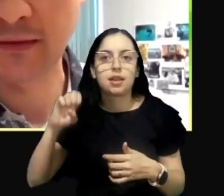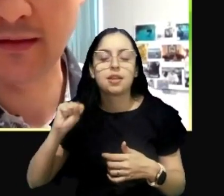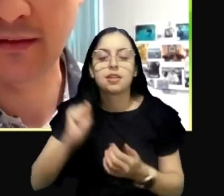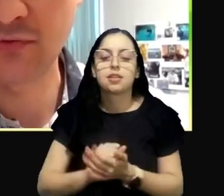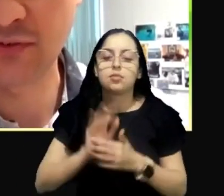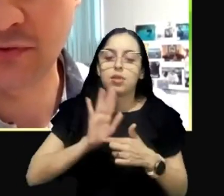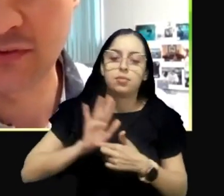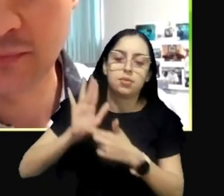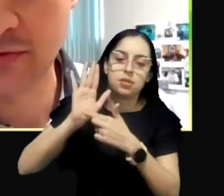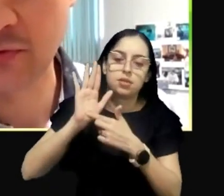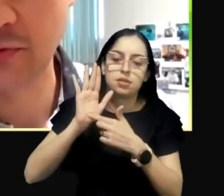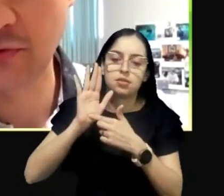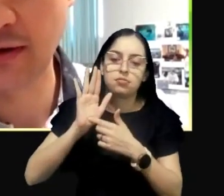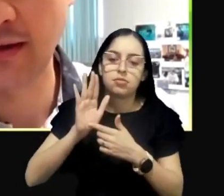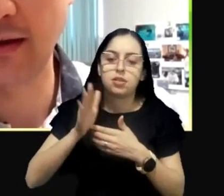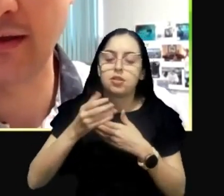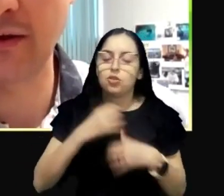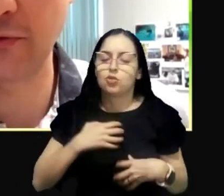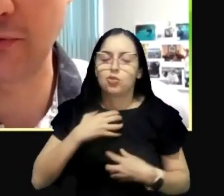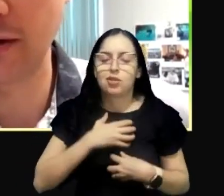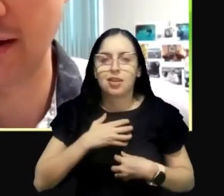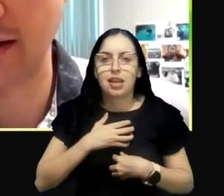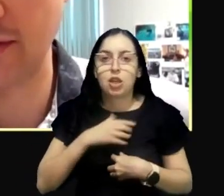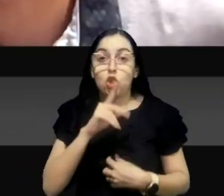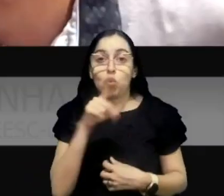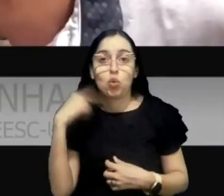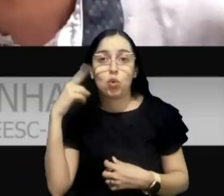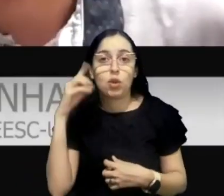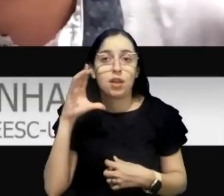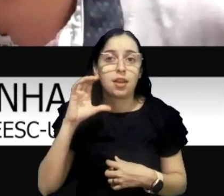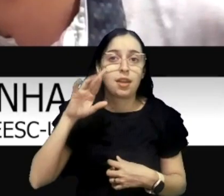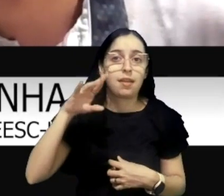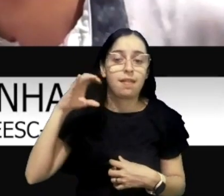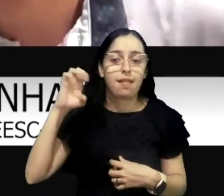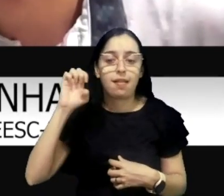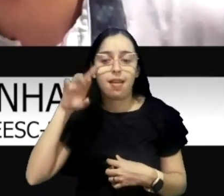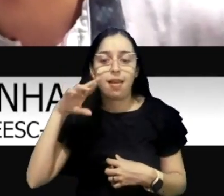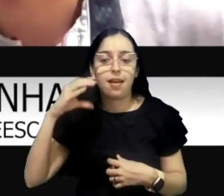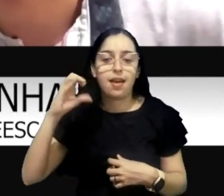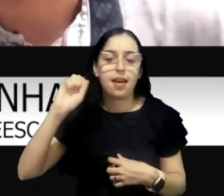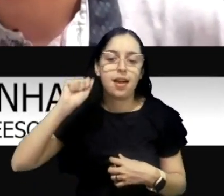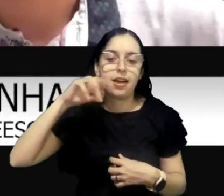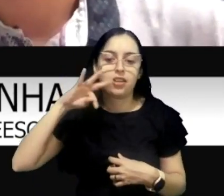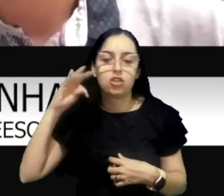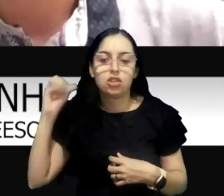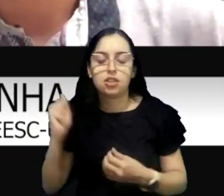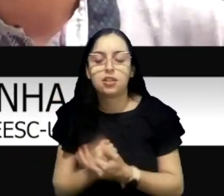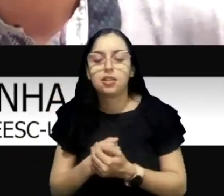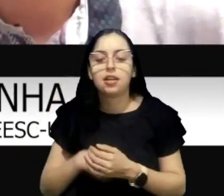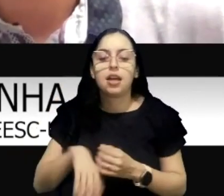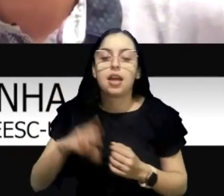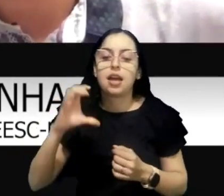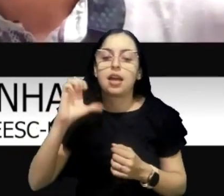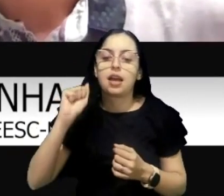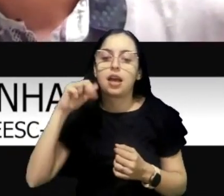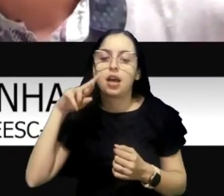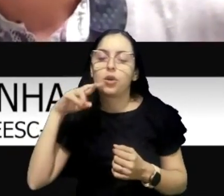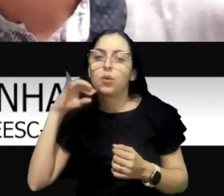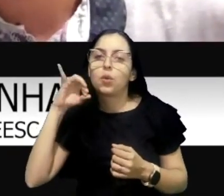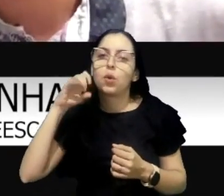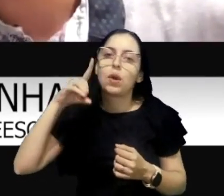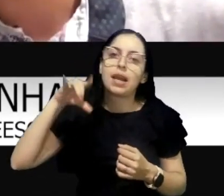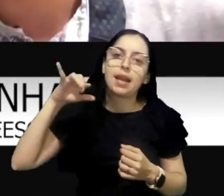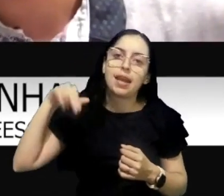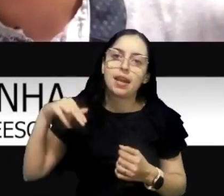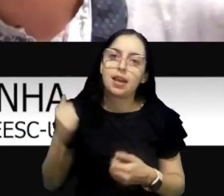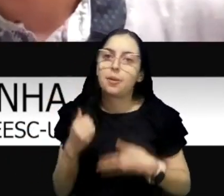prazer também estar dividindo esse espaço com a doutora Heickler, com a doutora Kátia. Agradecer a doutora Caroline pelo convite. Eu